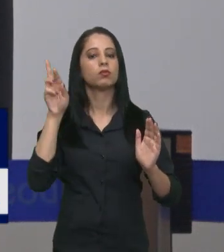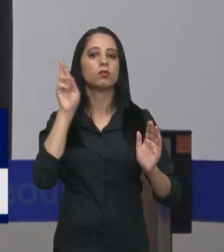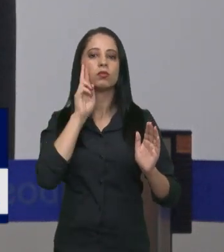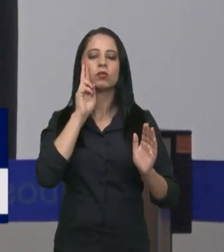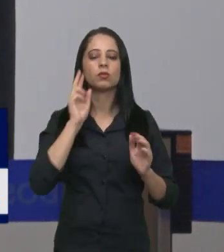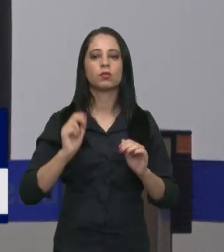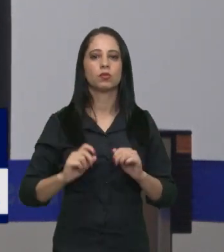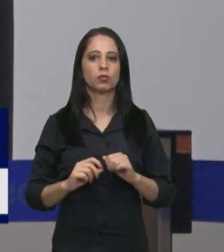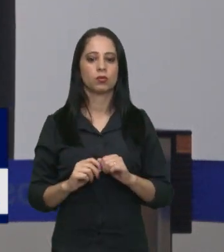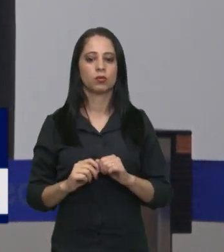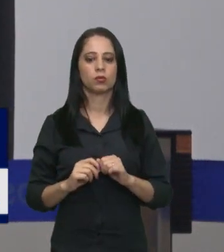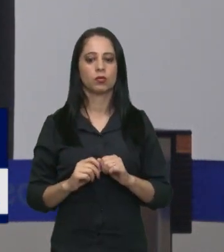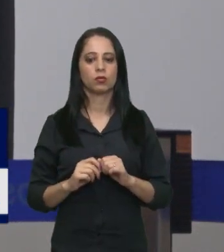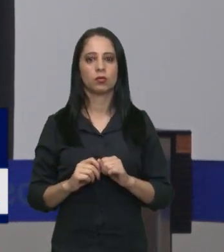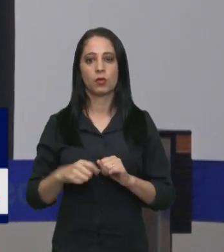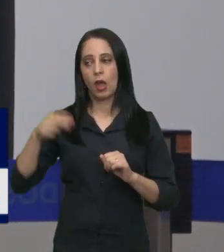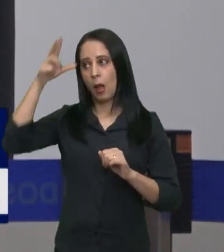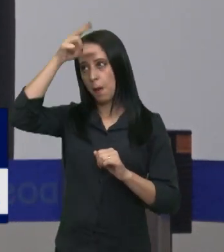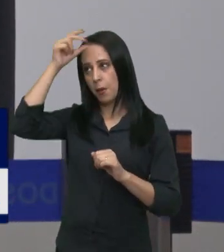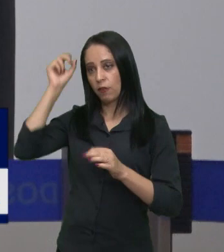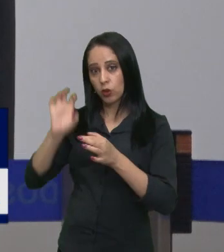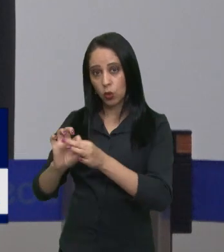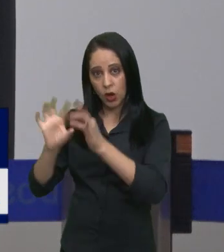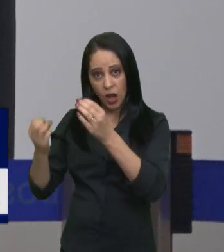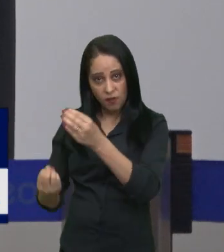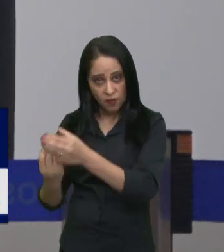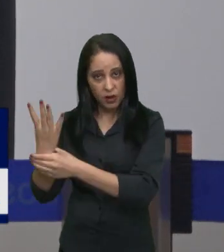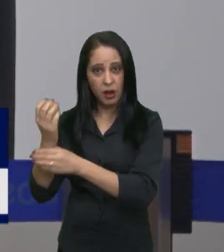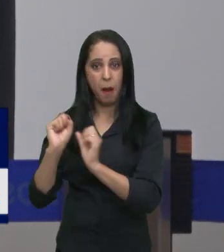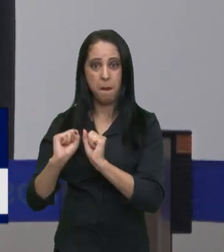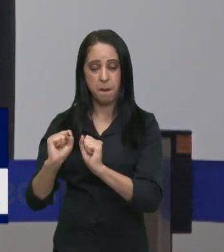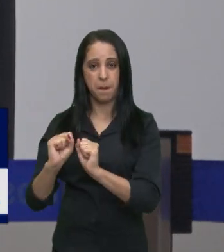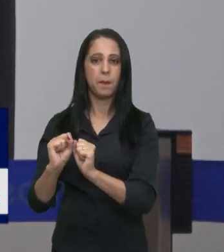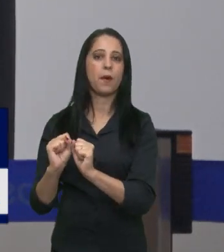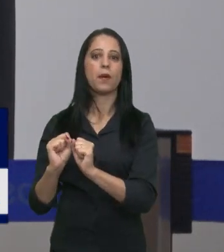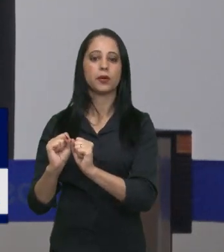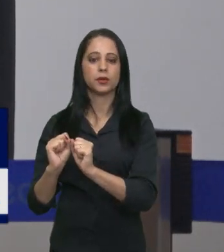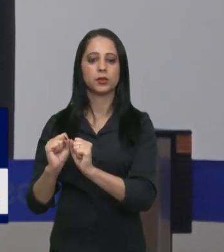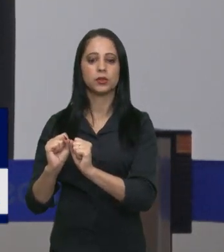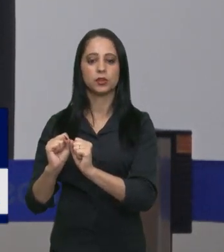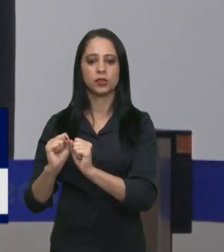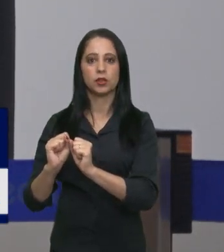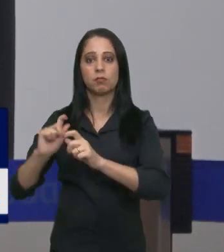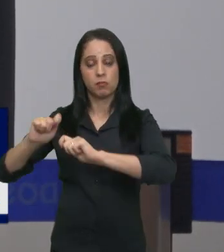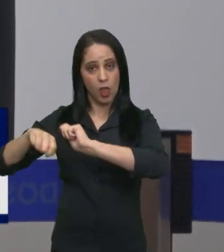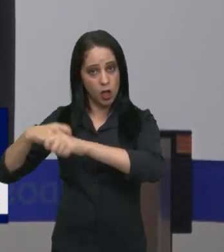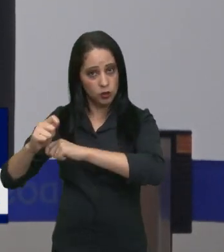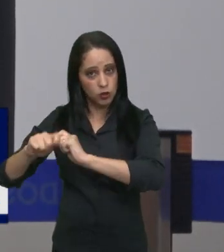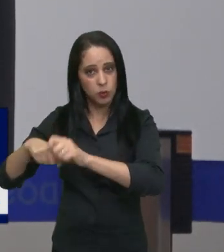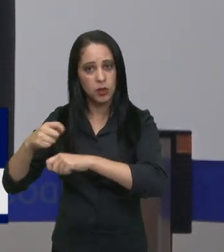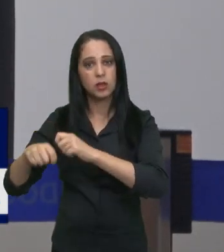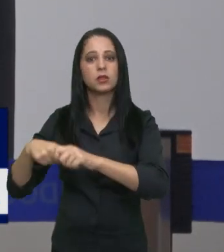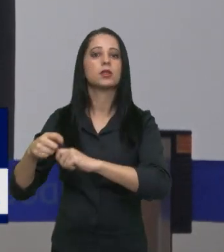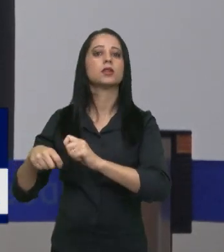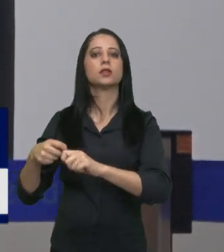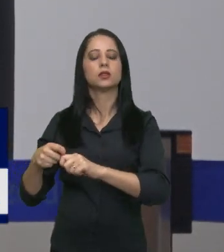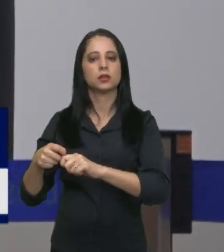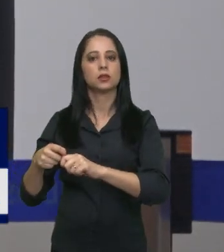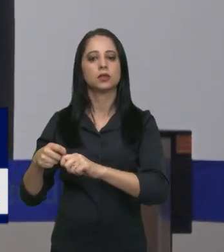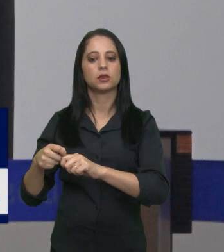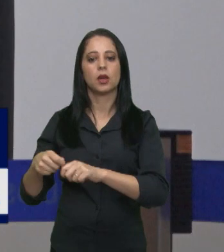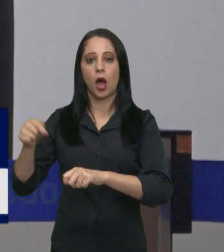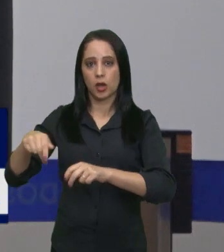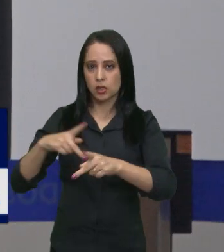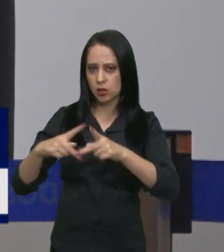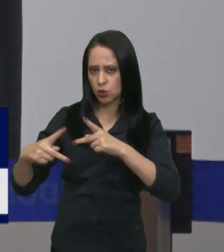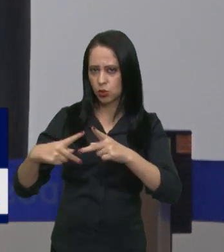Santiago. Autoriza o Poder Executivo a implantar nas repartições da administração pública direta e indireta do município